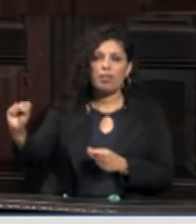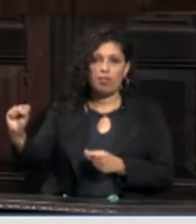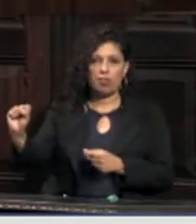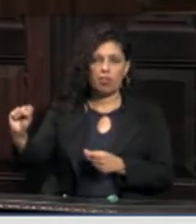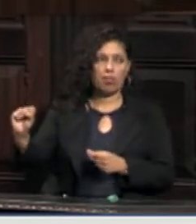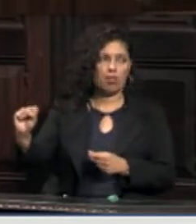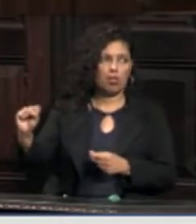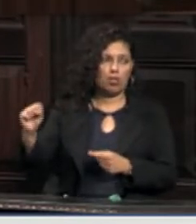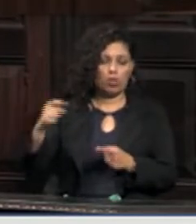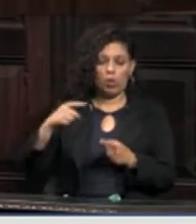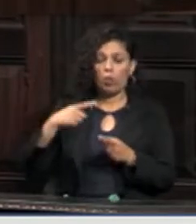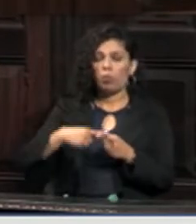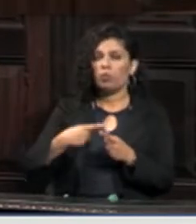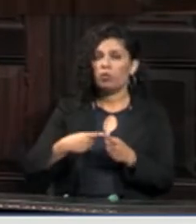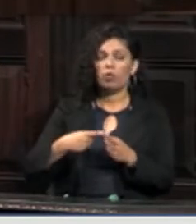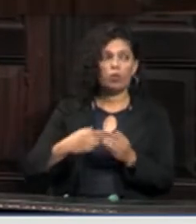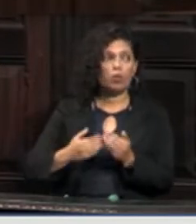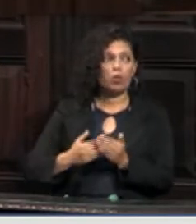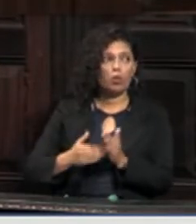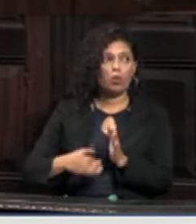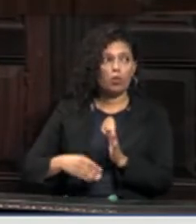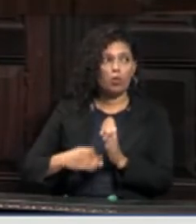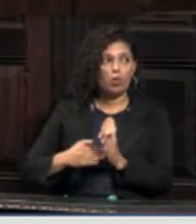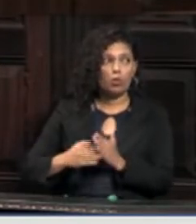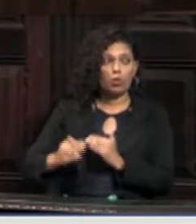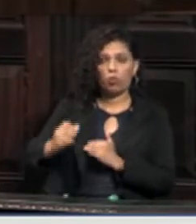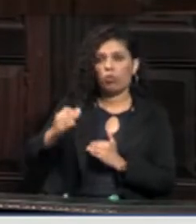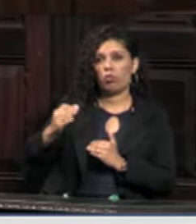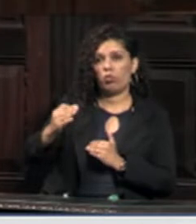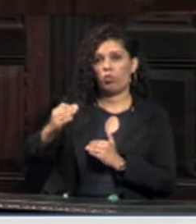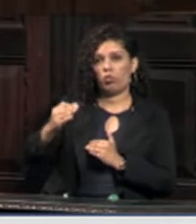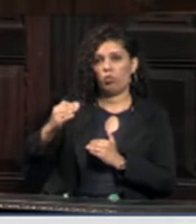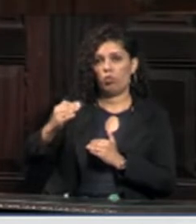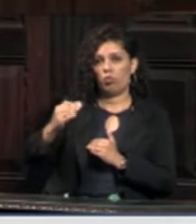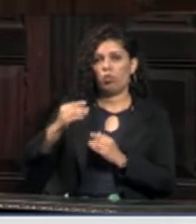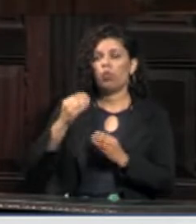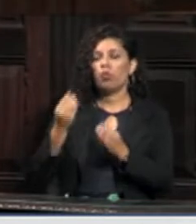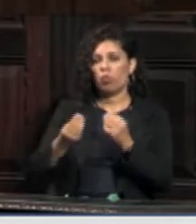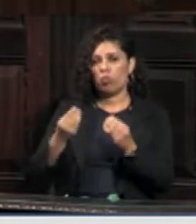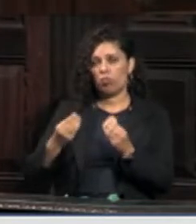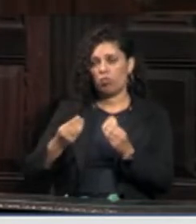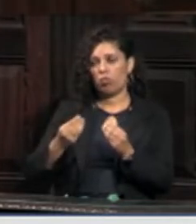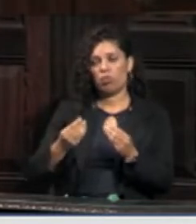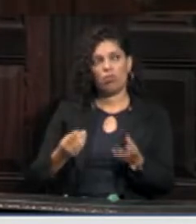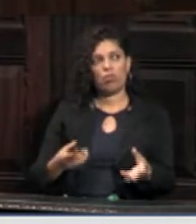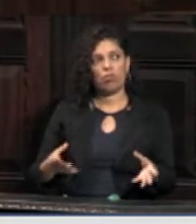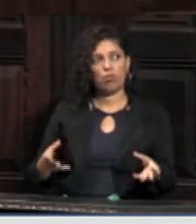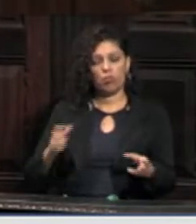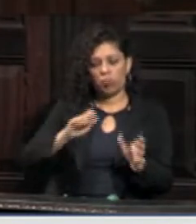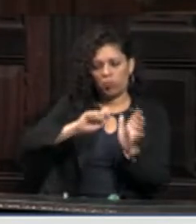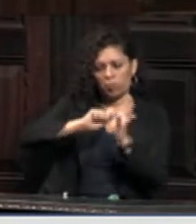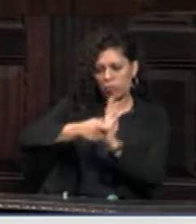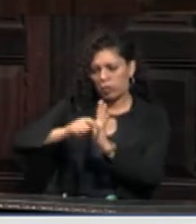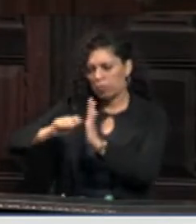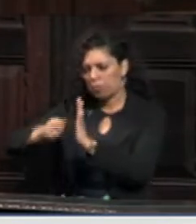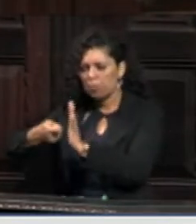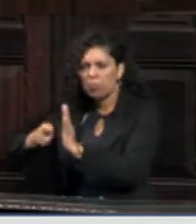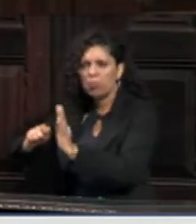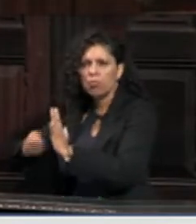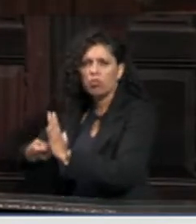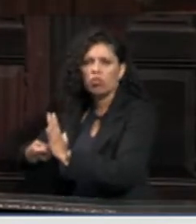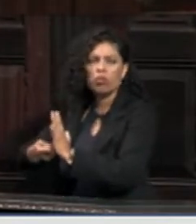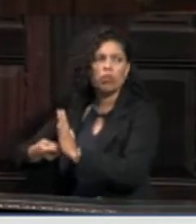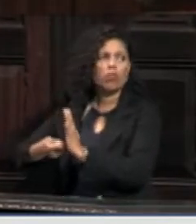que no primeiro momento, a partir do momento que foram fechando as torneiras,